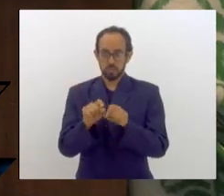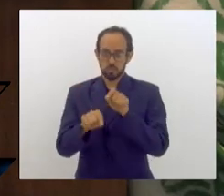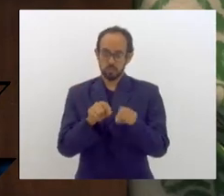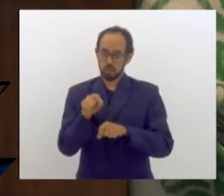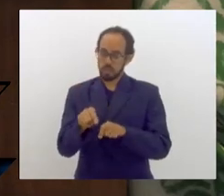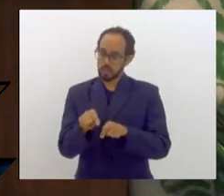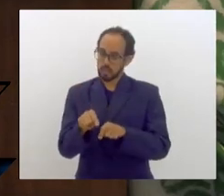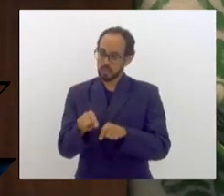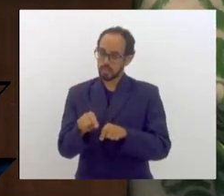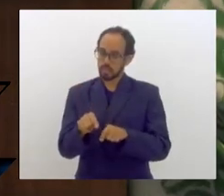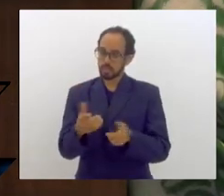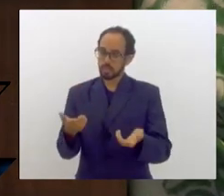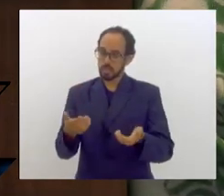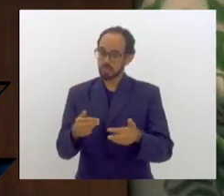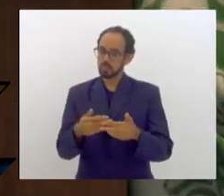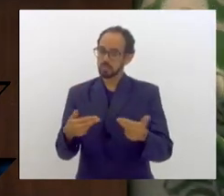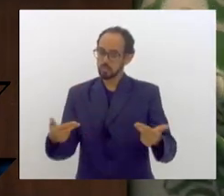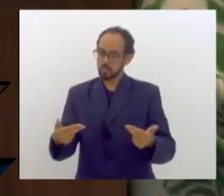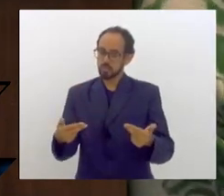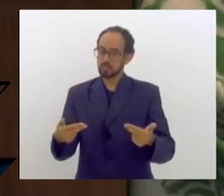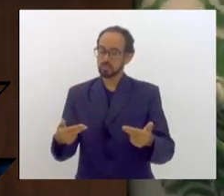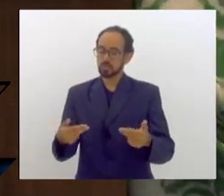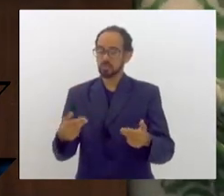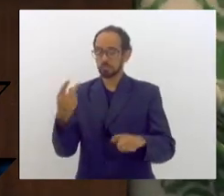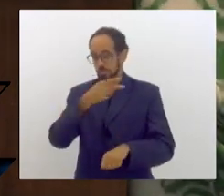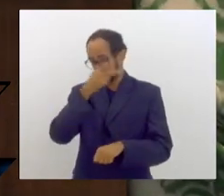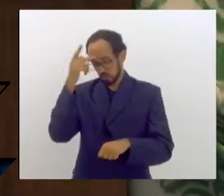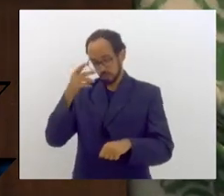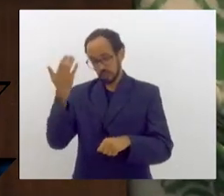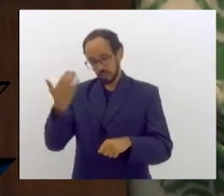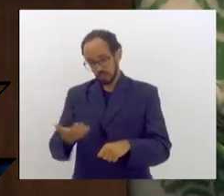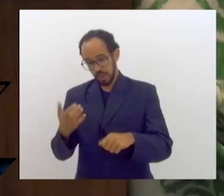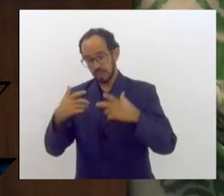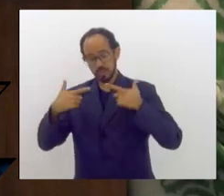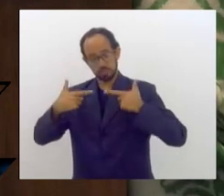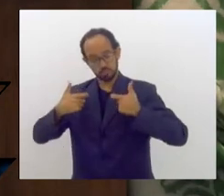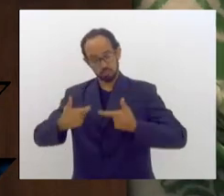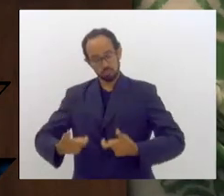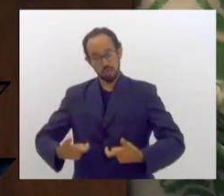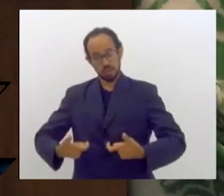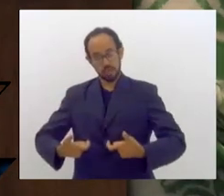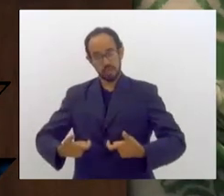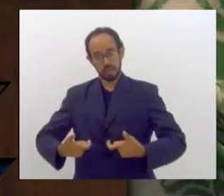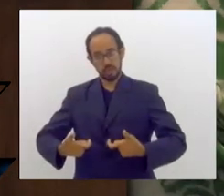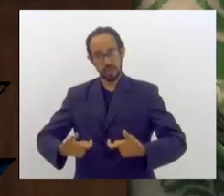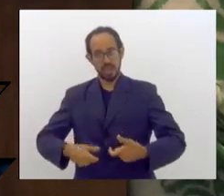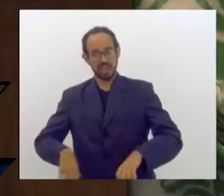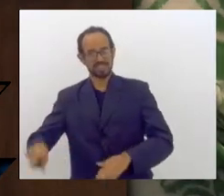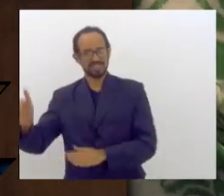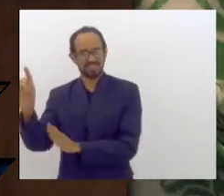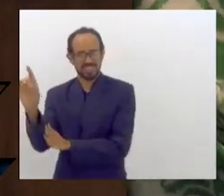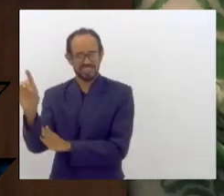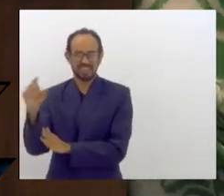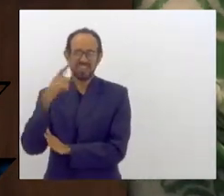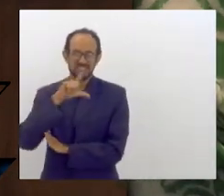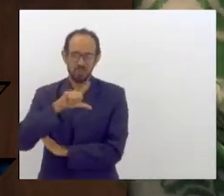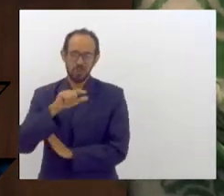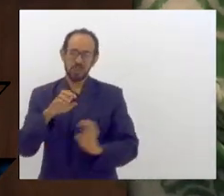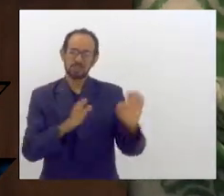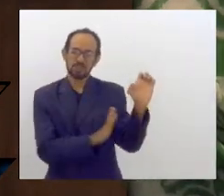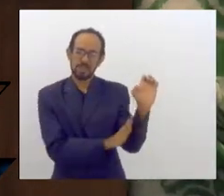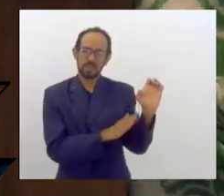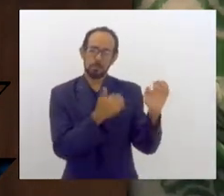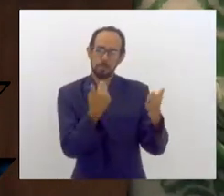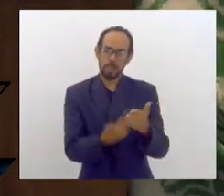e pequenices de pessoas que querem ficar numa rinha de guerra, dizendo a direita ganhou, a esquerda perdeu. Eu